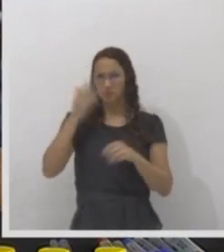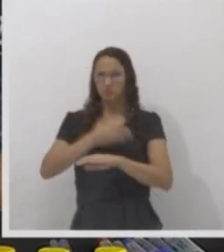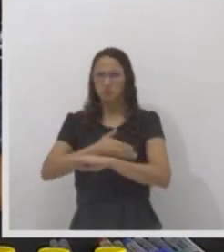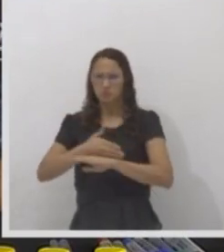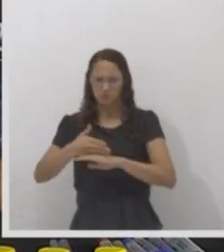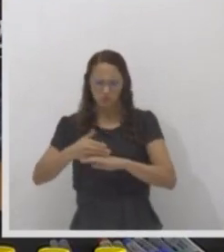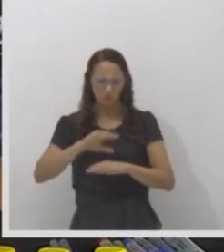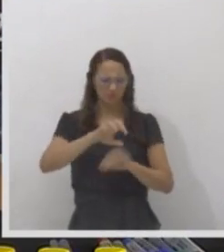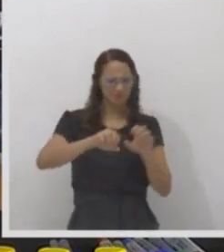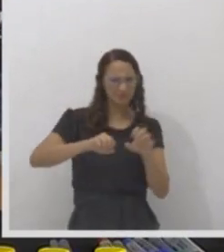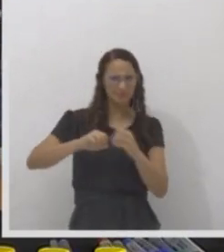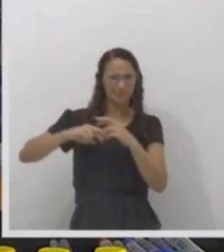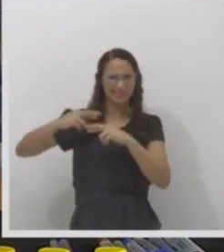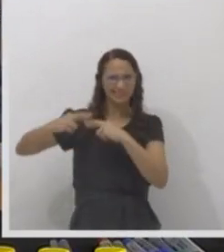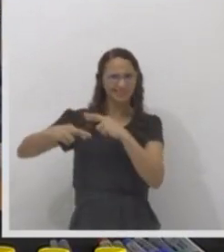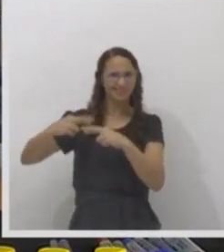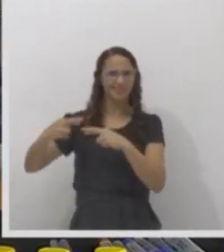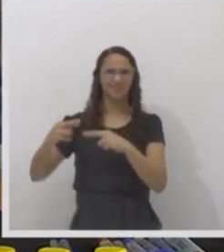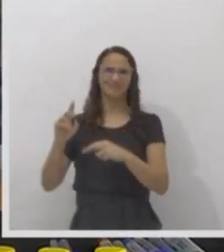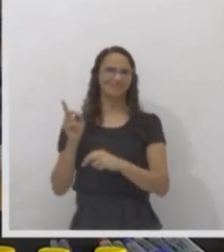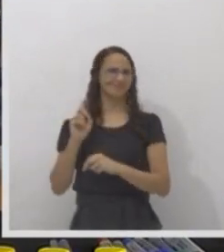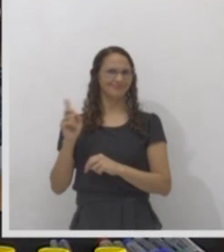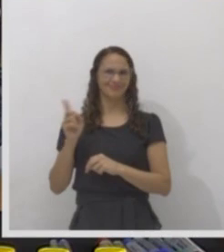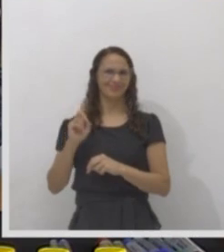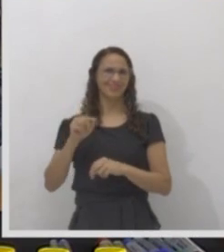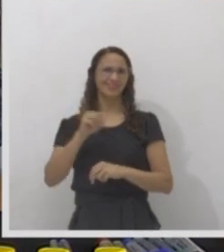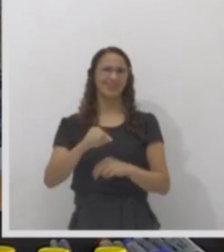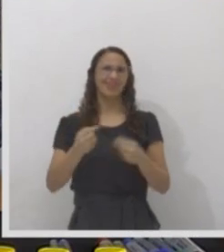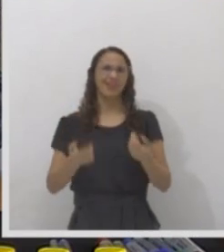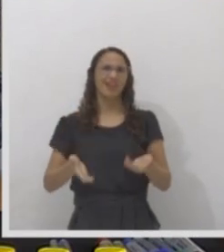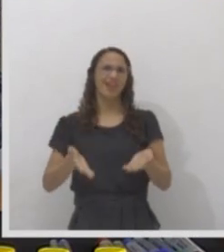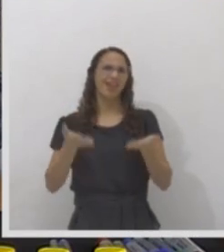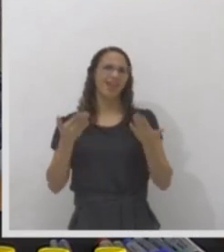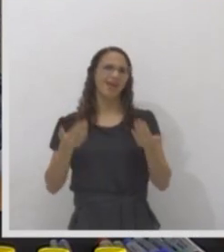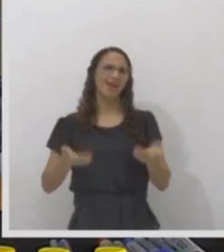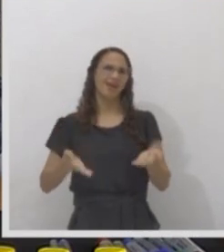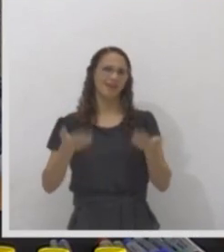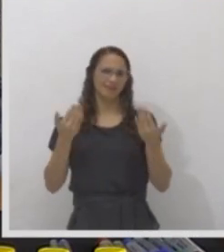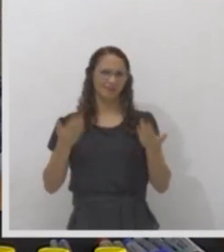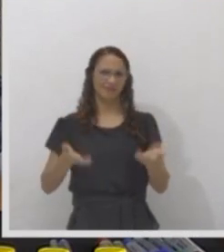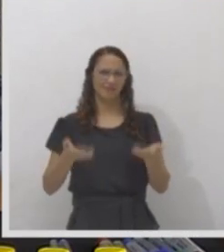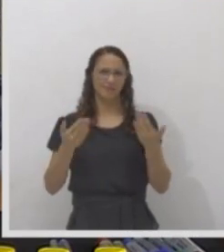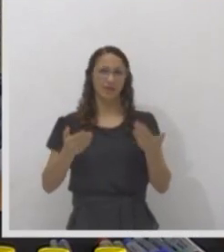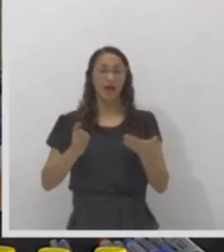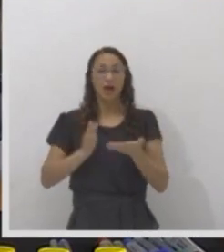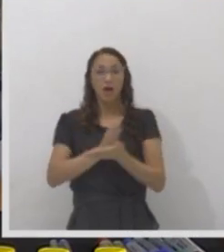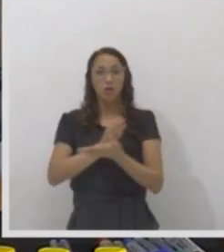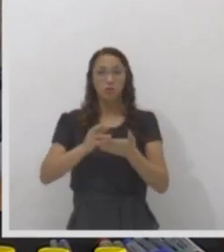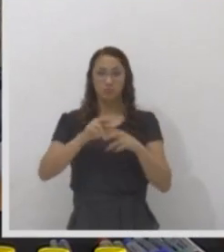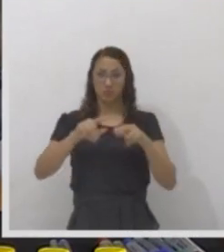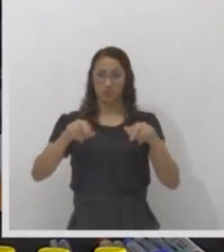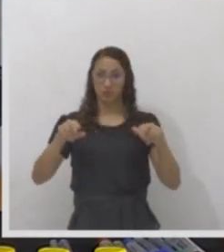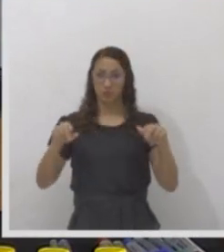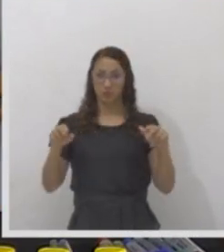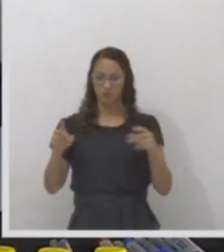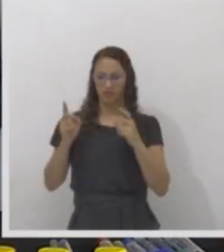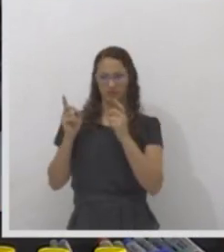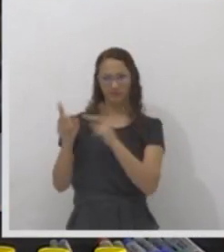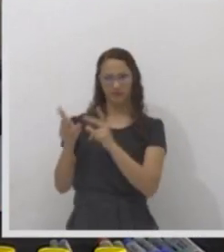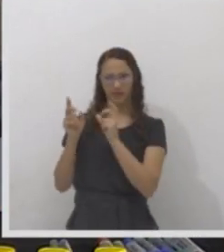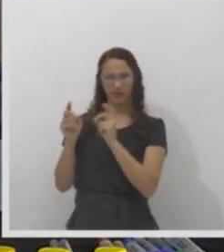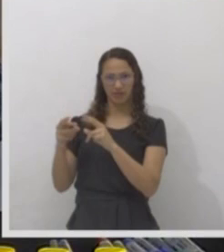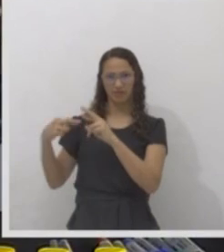é um material muito leve e geralmente as coisas que são recicladas são vendidas em quilo, e ele é um material bem